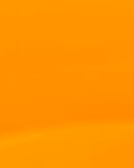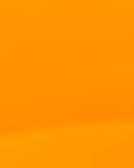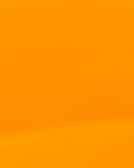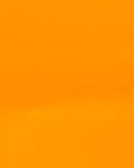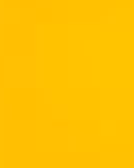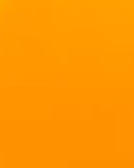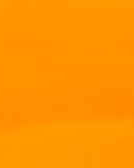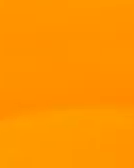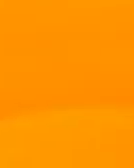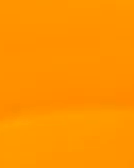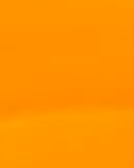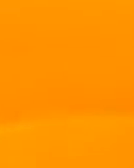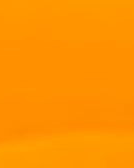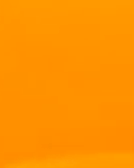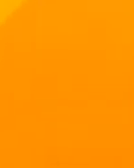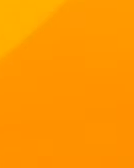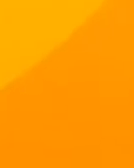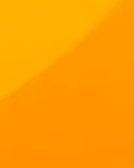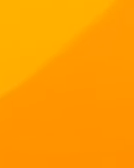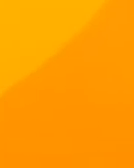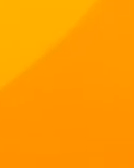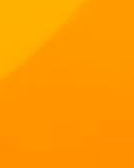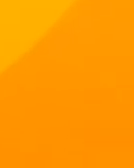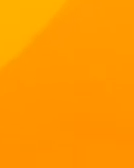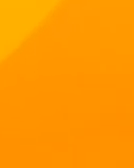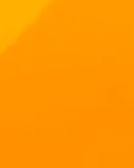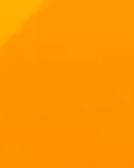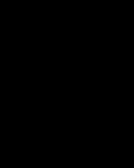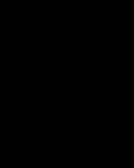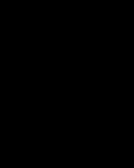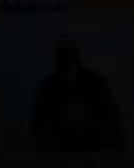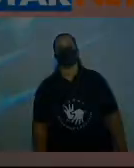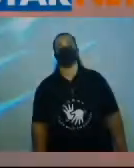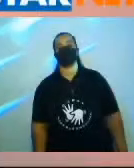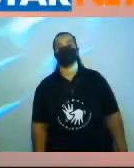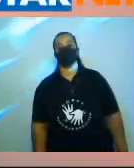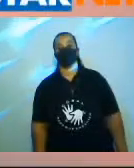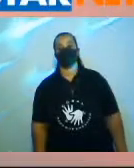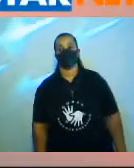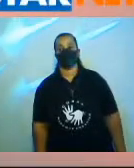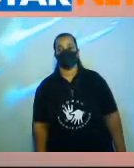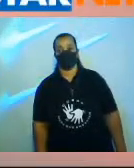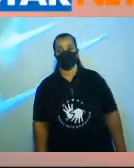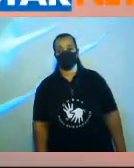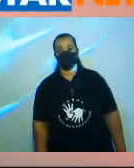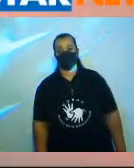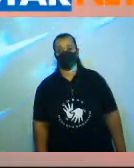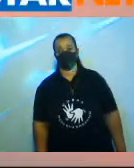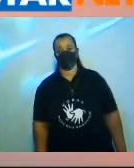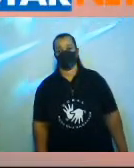Você já é cliente Starnet? Venha fazer sua migração e aproveitar a oferta.